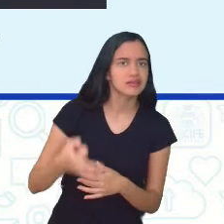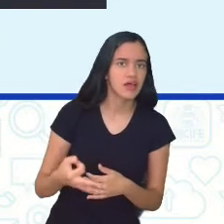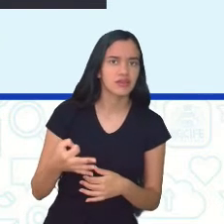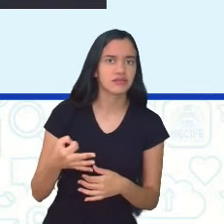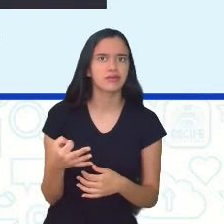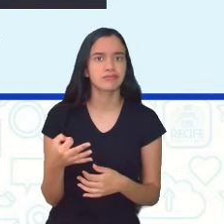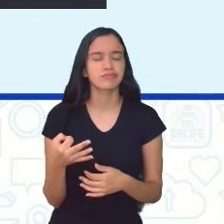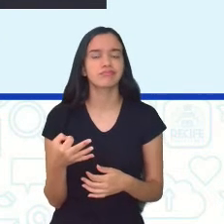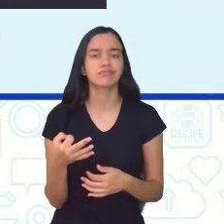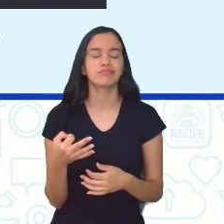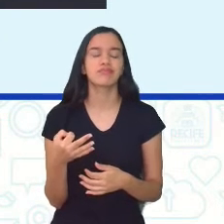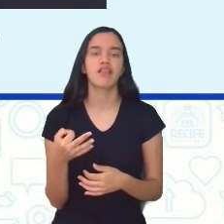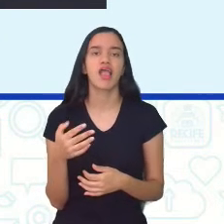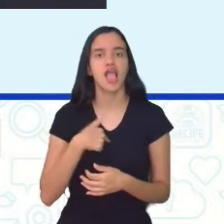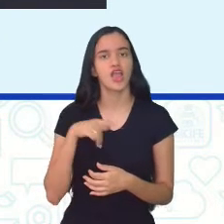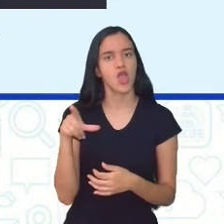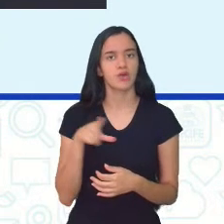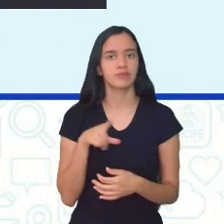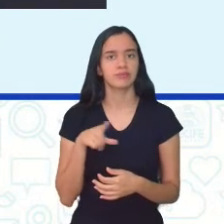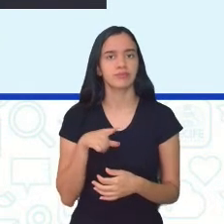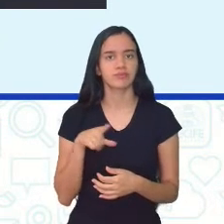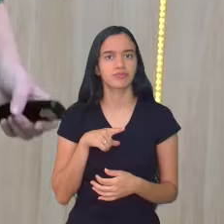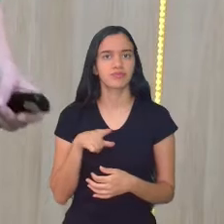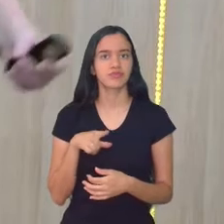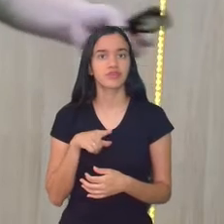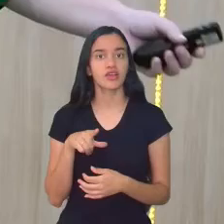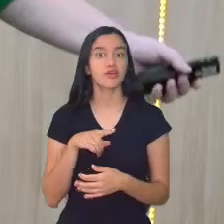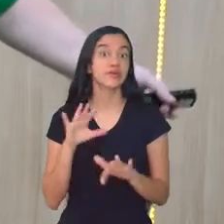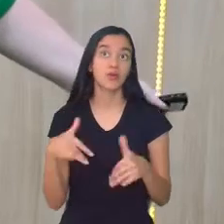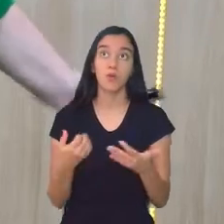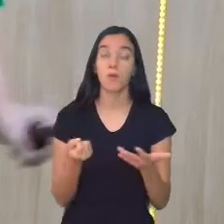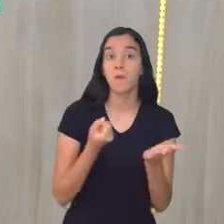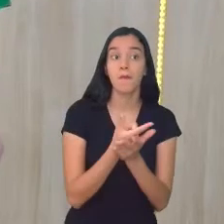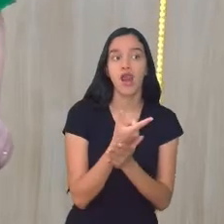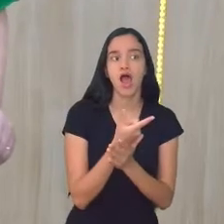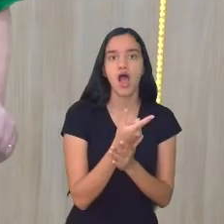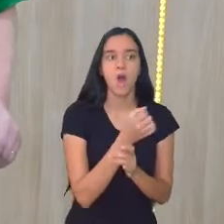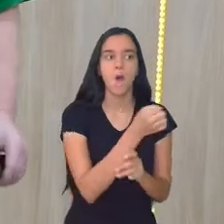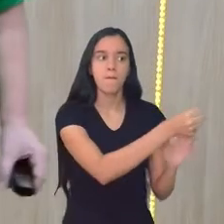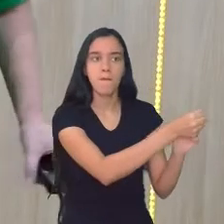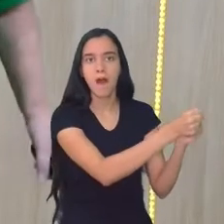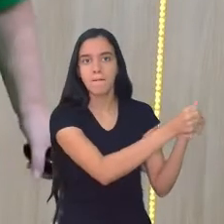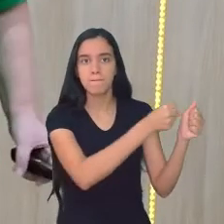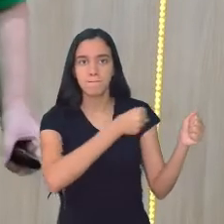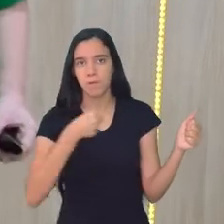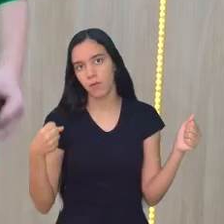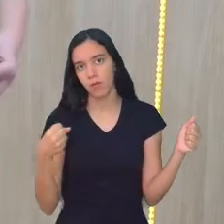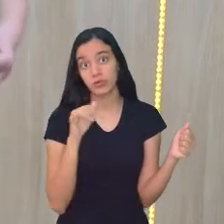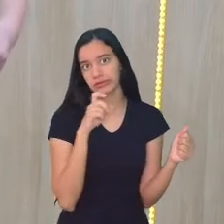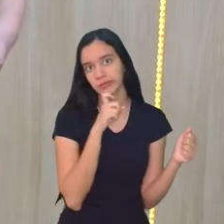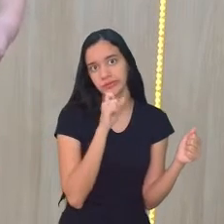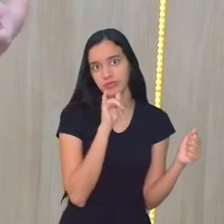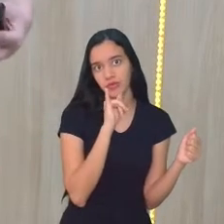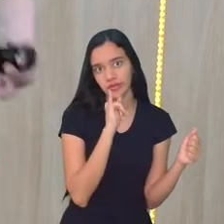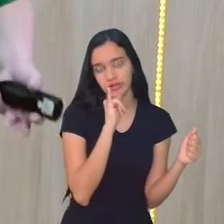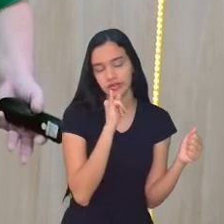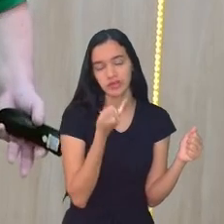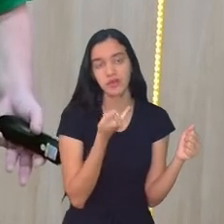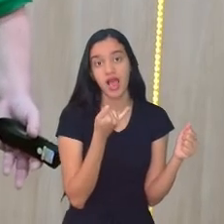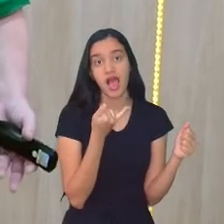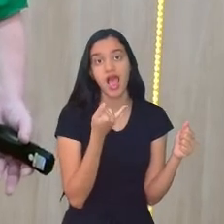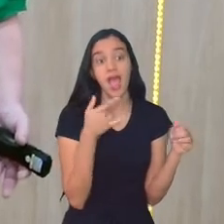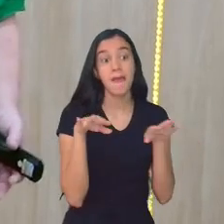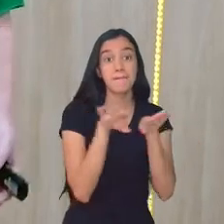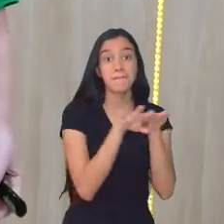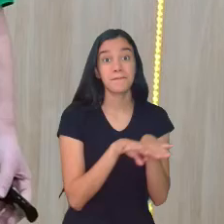a medida que eu tenho que comprar, por exemplo, uma porta? Ora, essa medida é